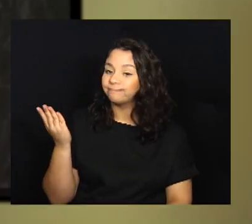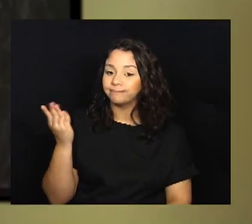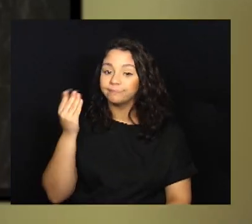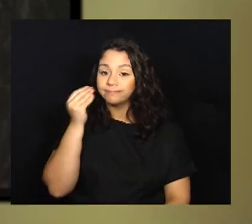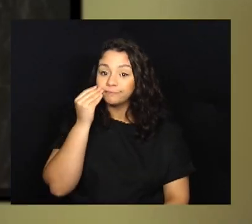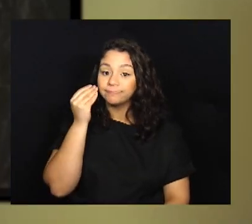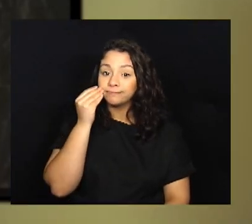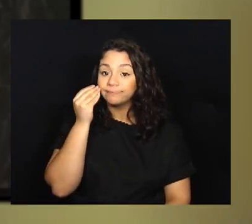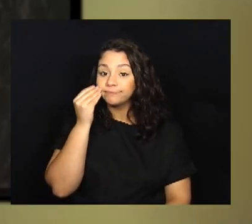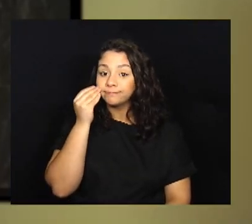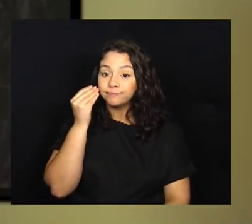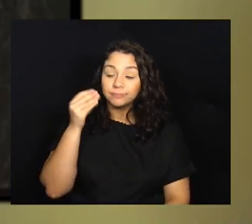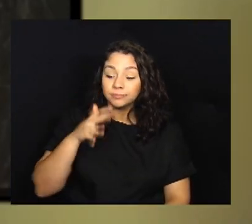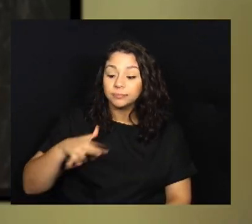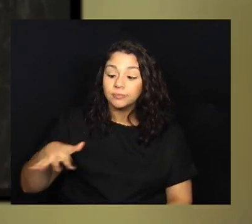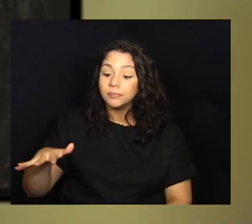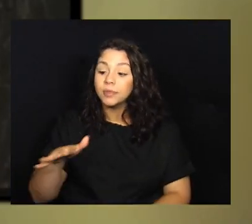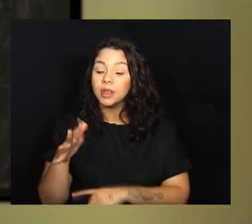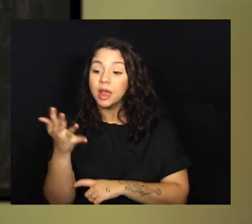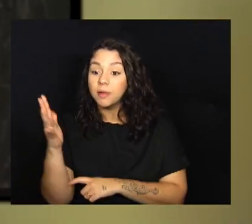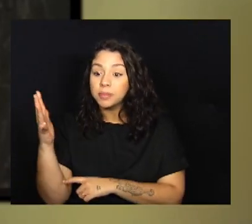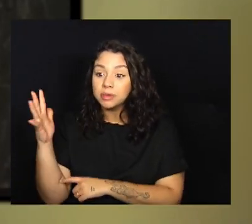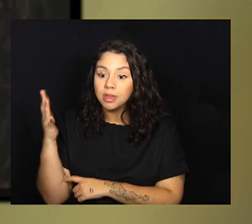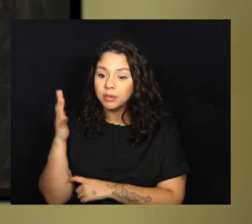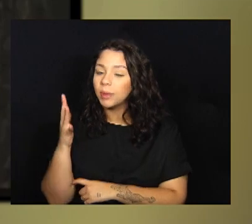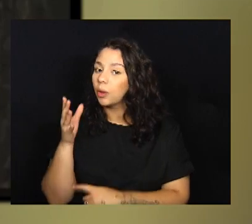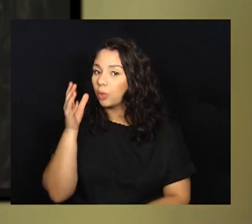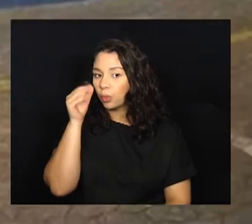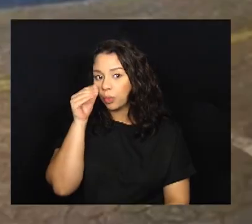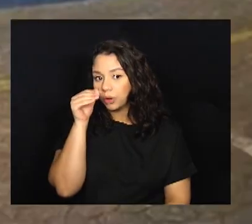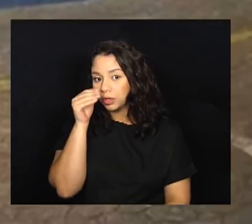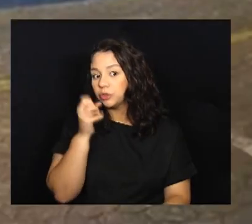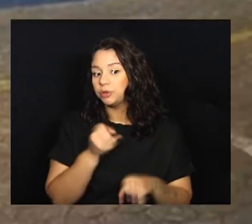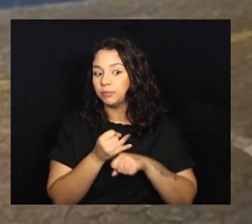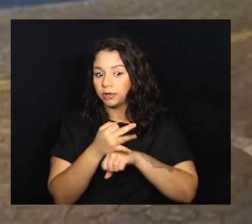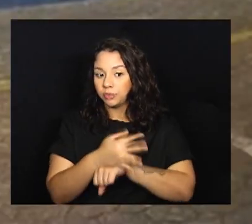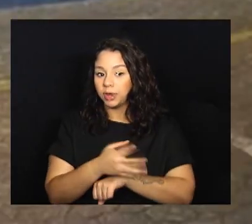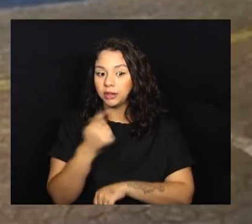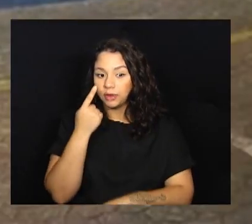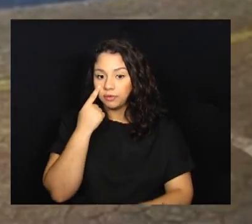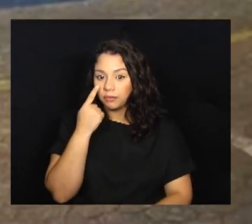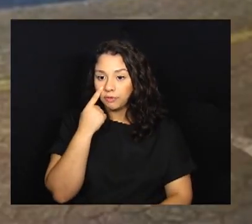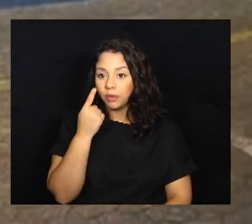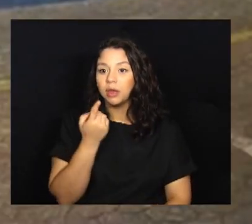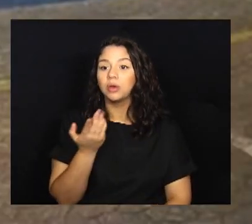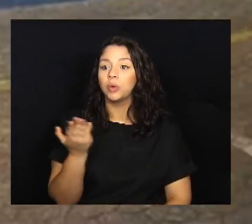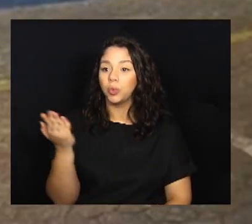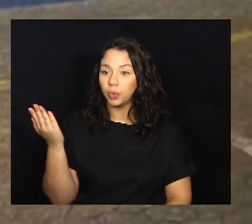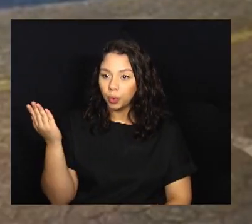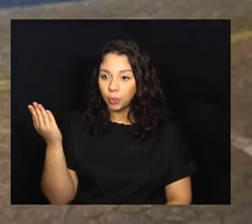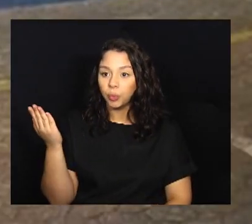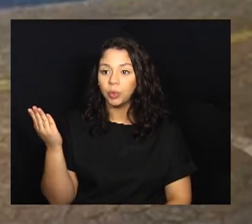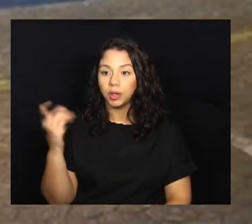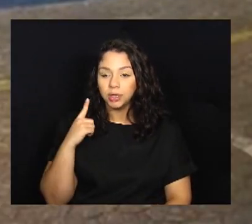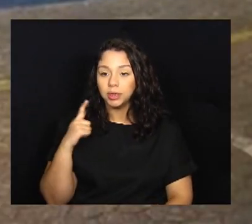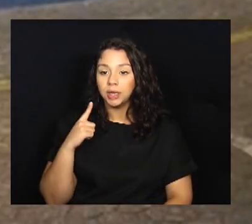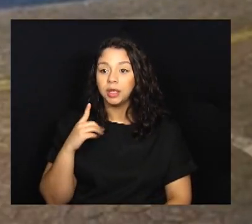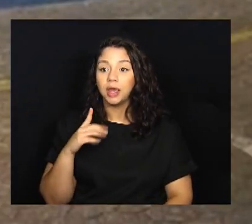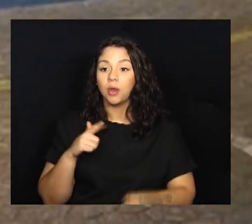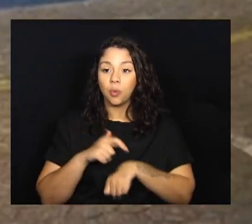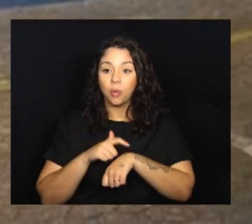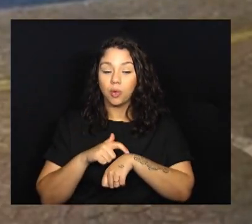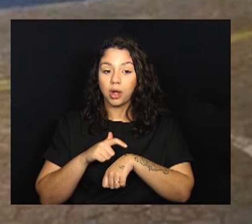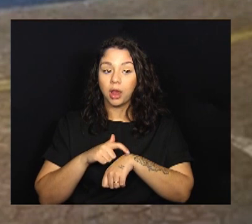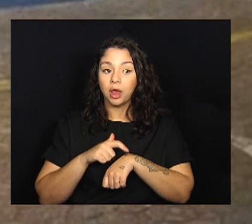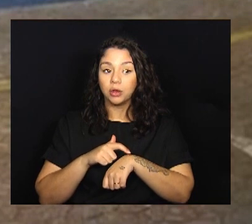do próprio habitat. Mas curioso, viu? Pela madrugada, a gente vê pelas imagens aí, né? Mais de meia-noite e o